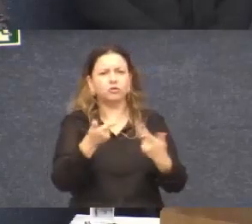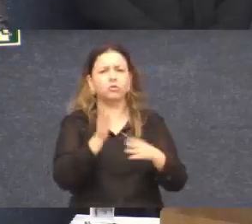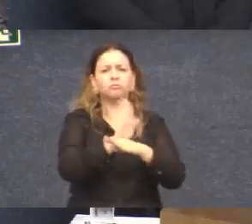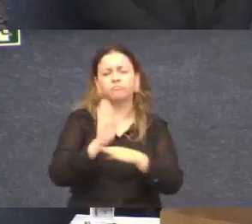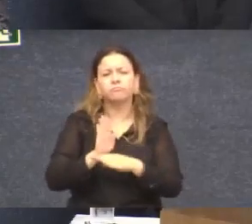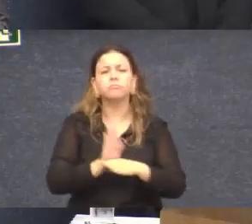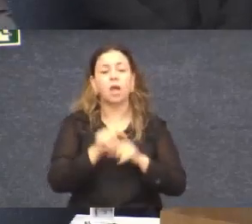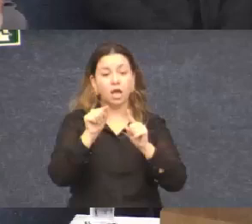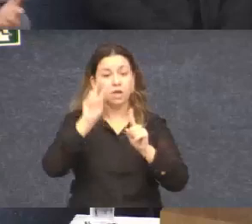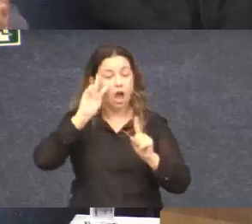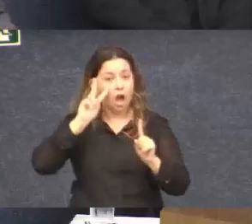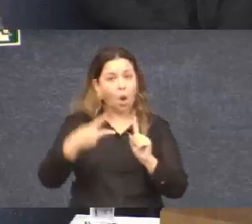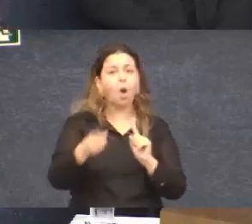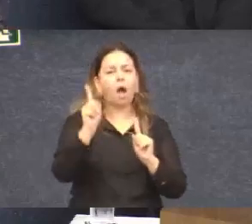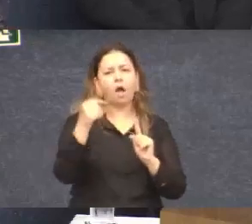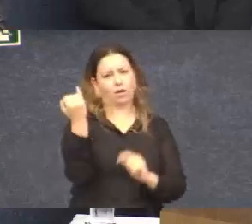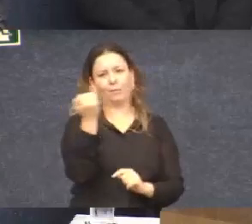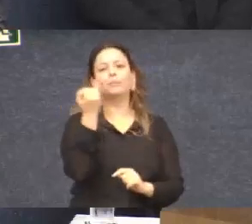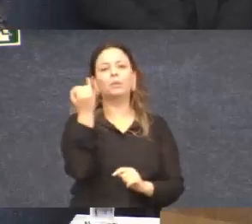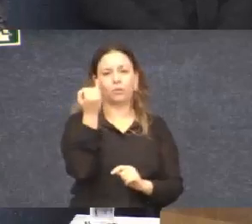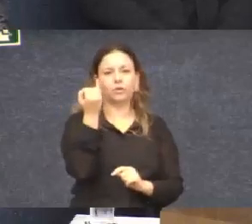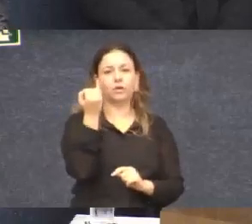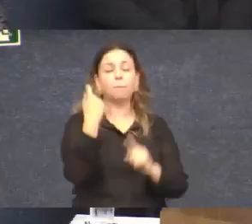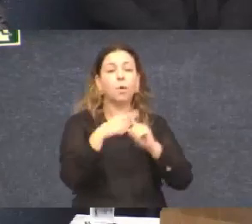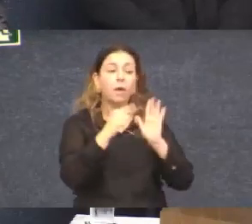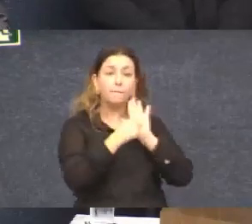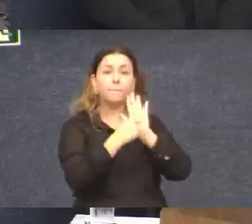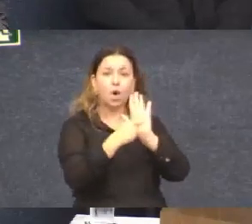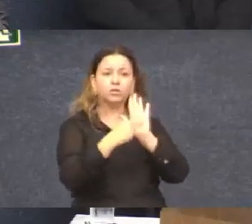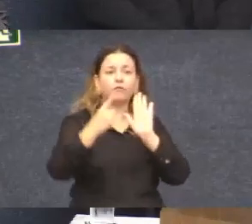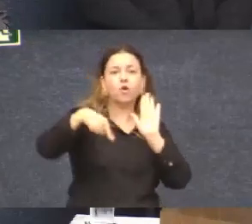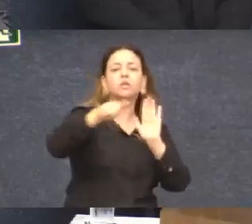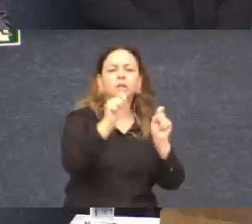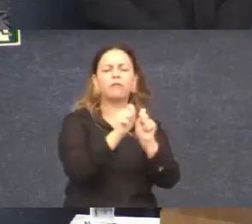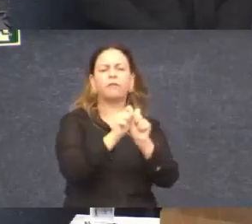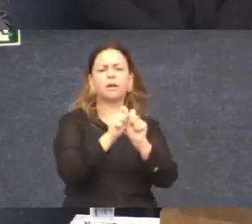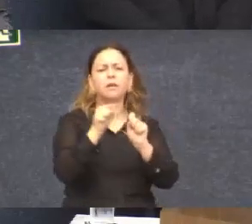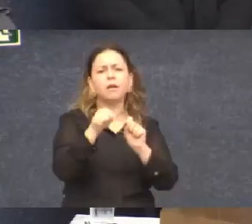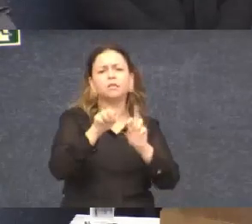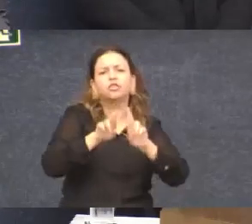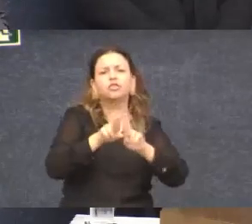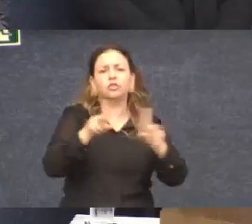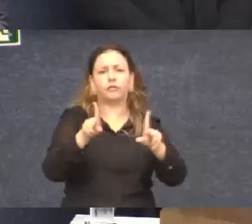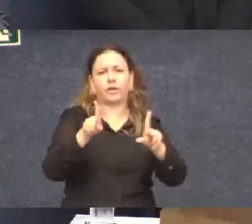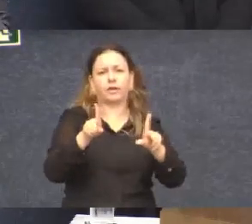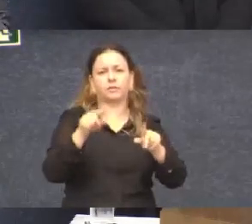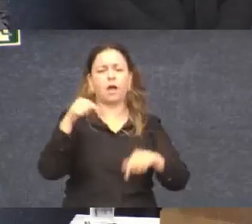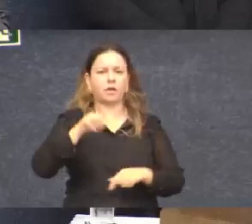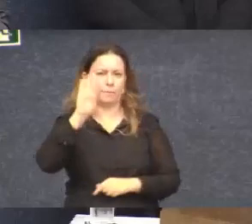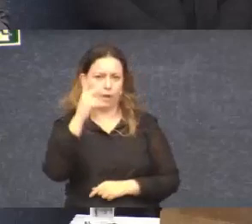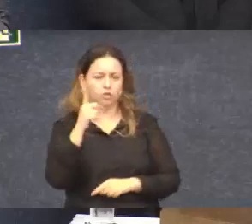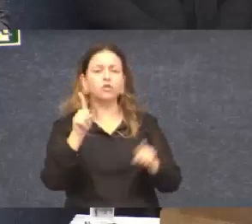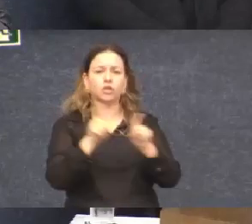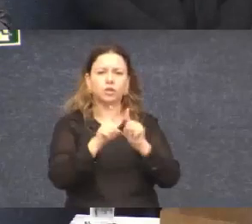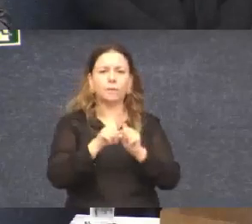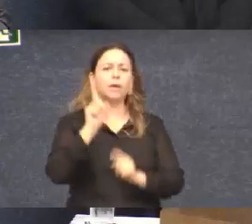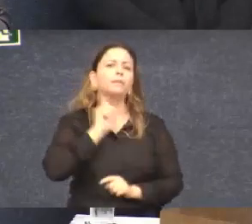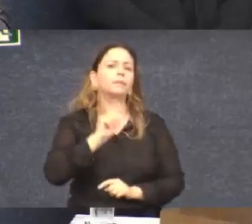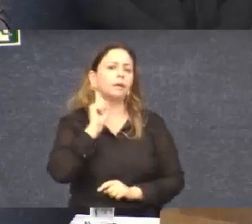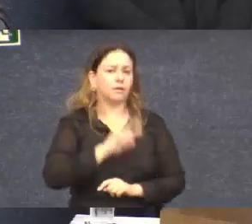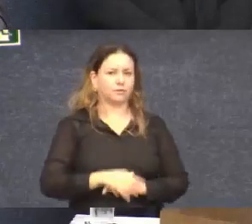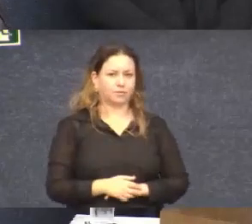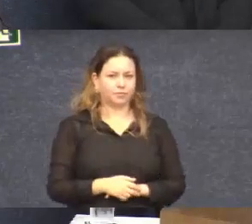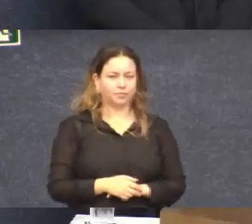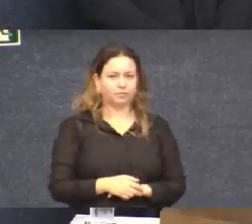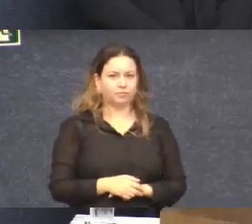é importante, porque mostra que vocês estão fazendo diferença aqui em Belo Horizonte e em Minas Gerais. Quero cumprimentar de maneira